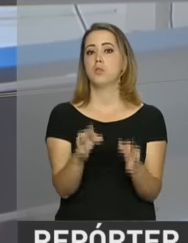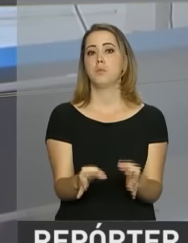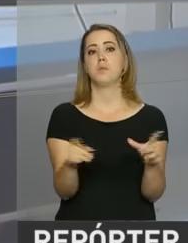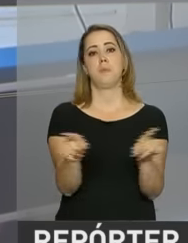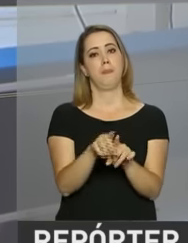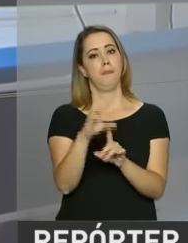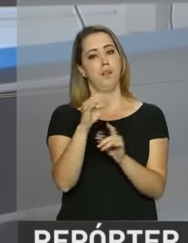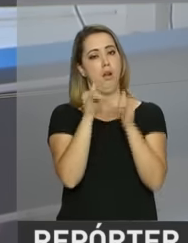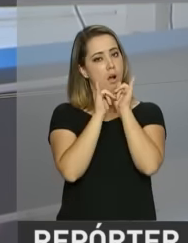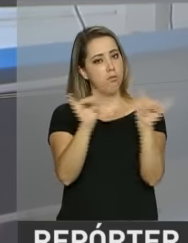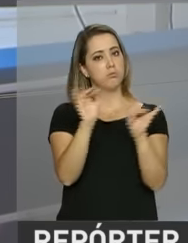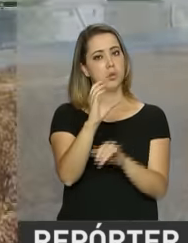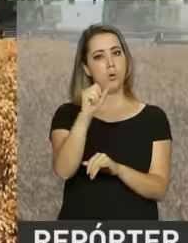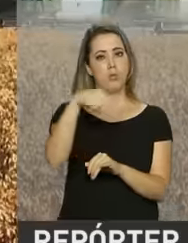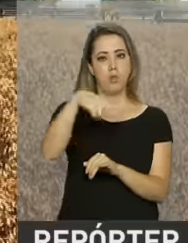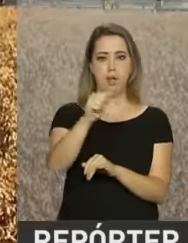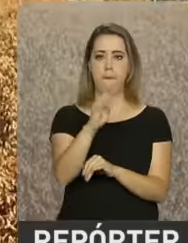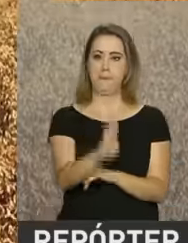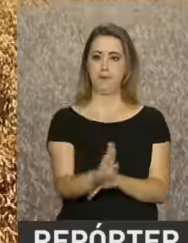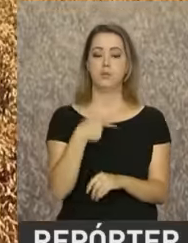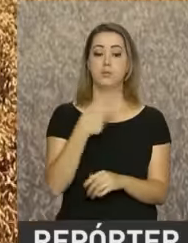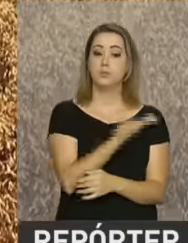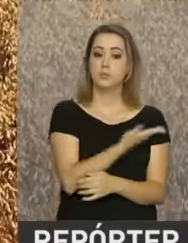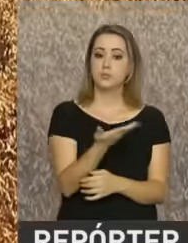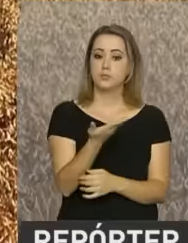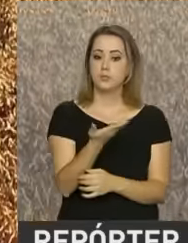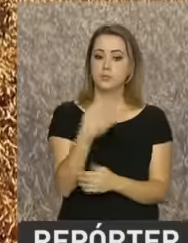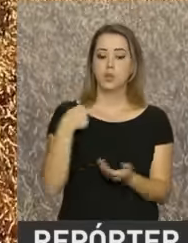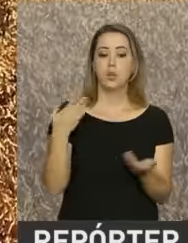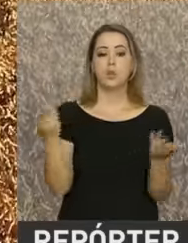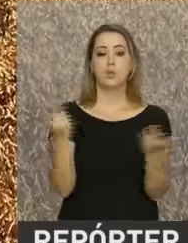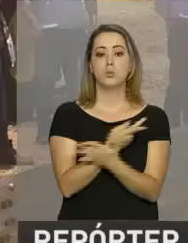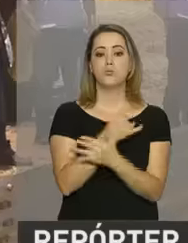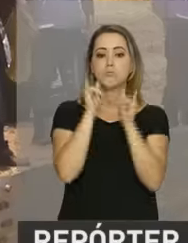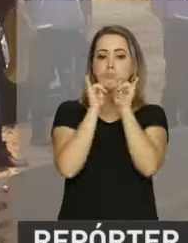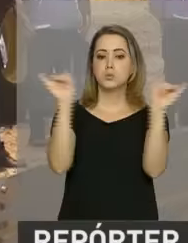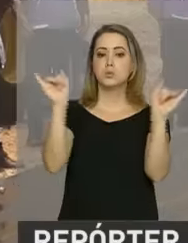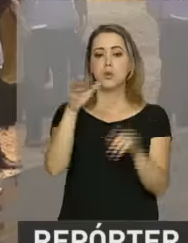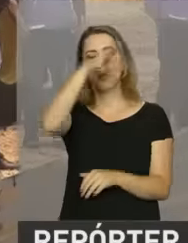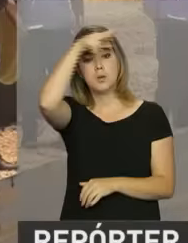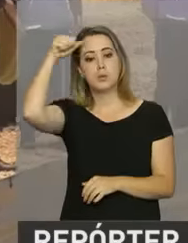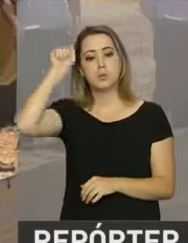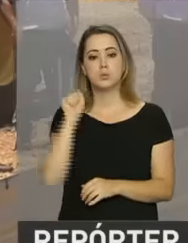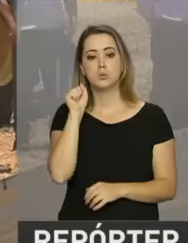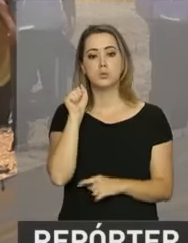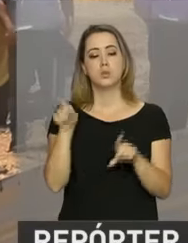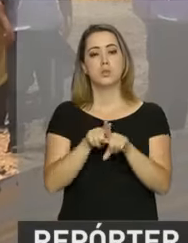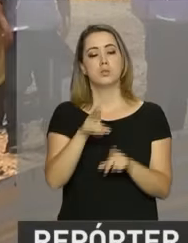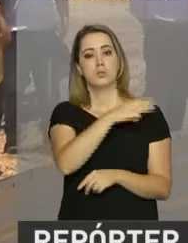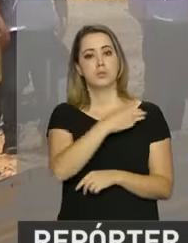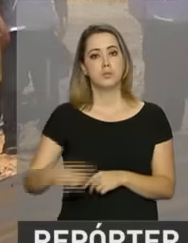Nacional de abastecimento a Conab o lançamento ocorreu em Mato Grosso do Sul na cidade de pontap Porã e contou com o